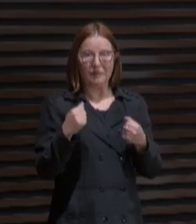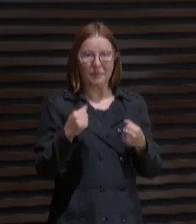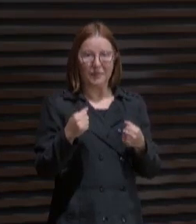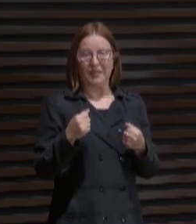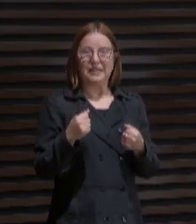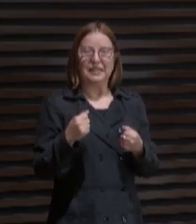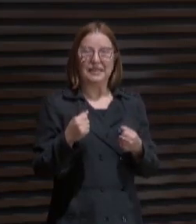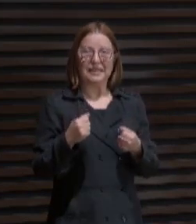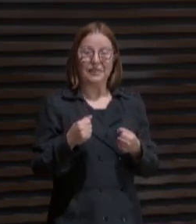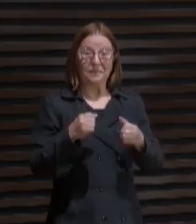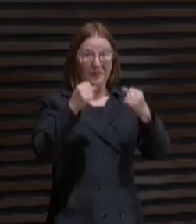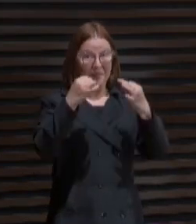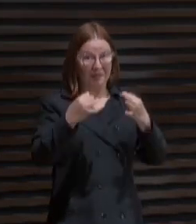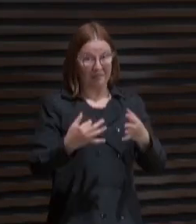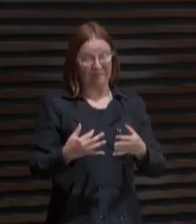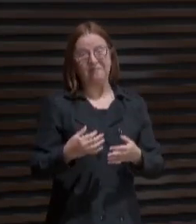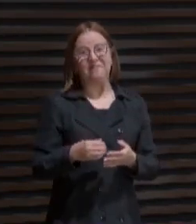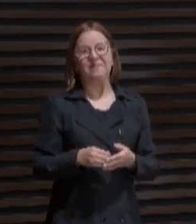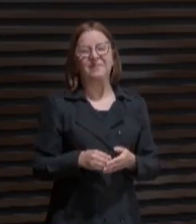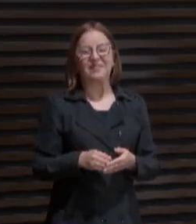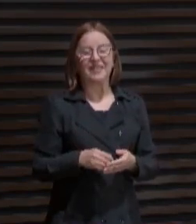nossos sentimentos.